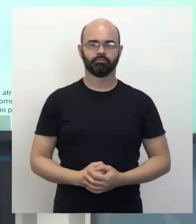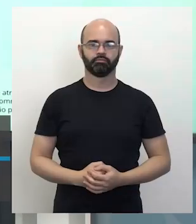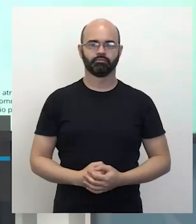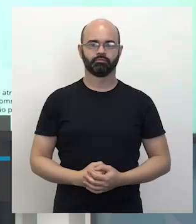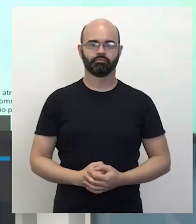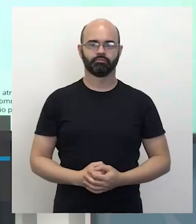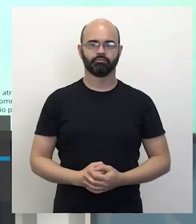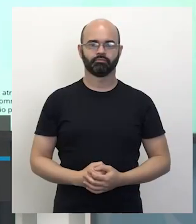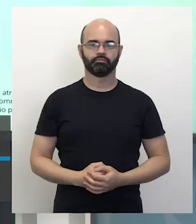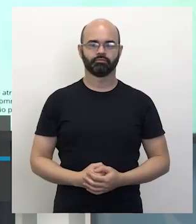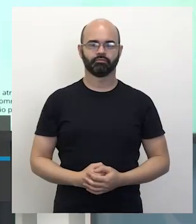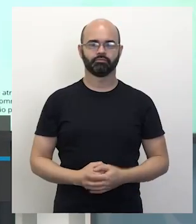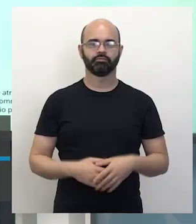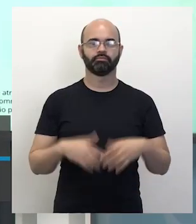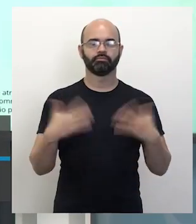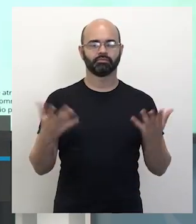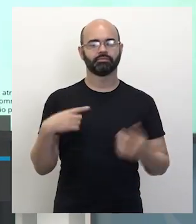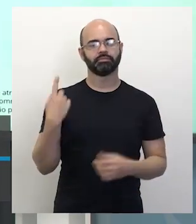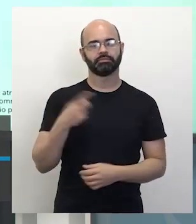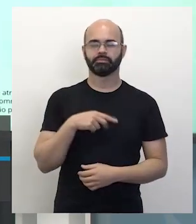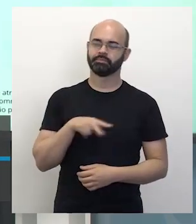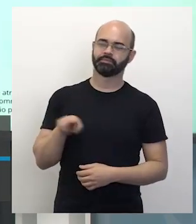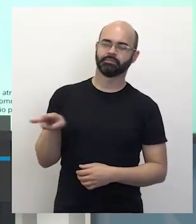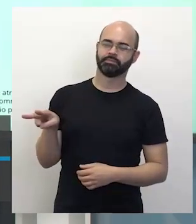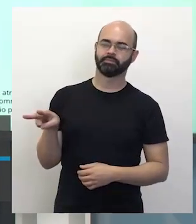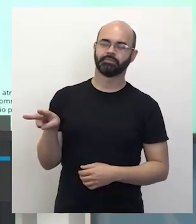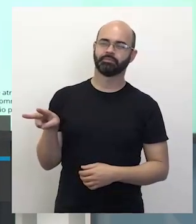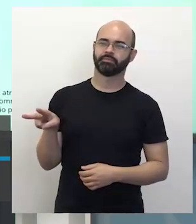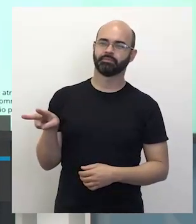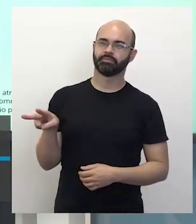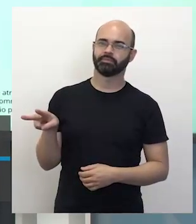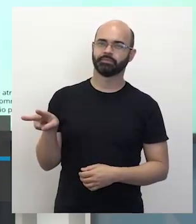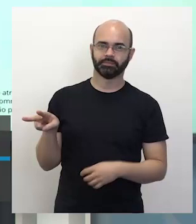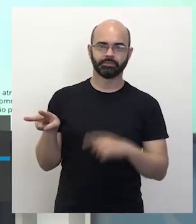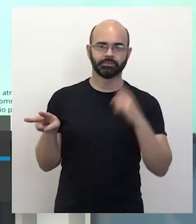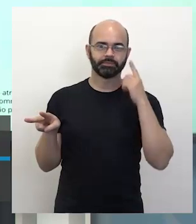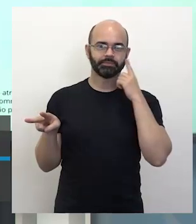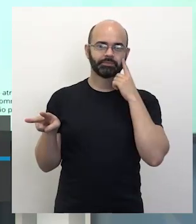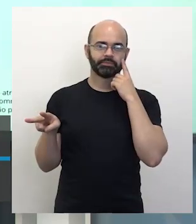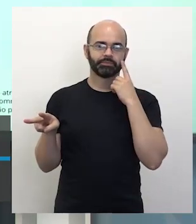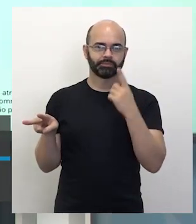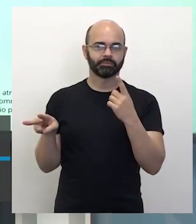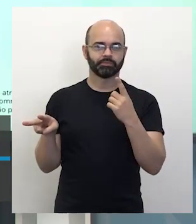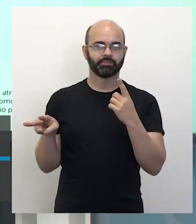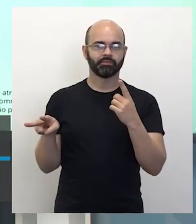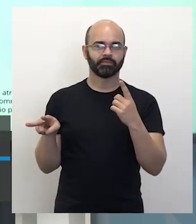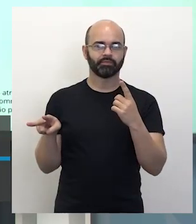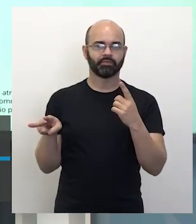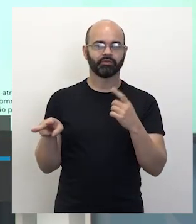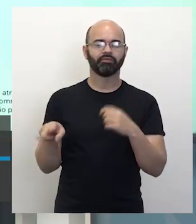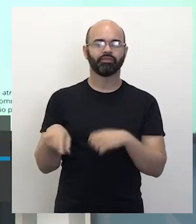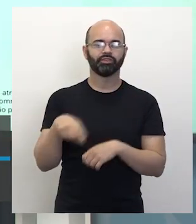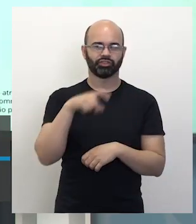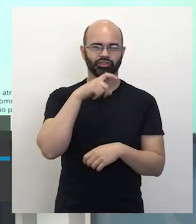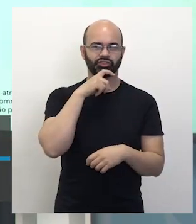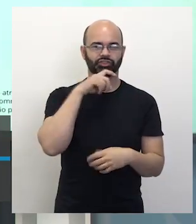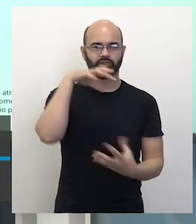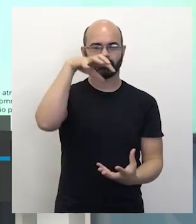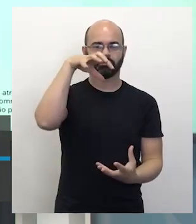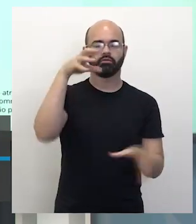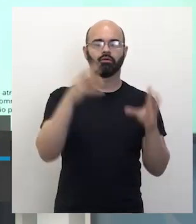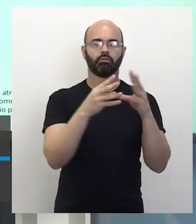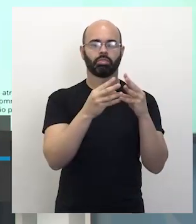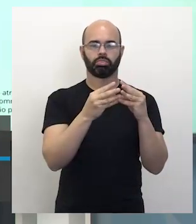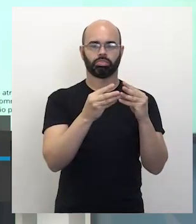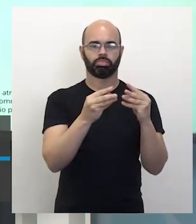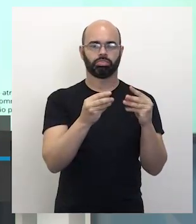Então aí nós conseguimos perceber a dimensão dessa questão do derretimento das calotas polares. Aí a gente